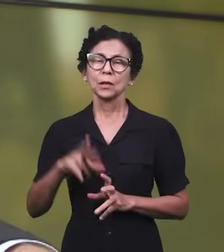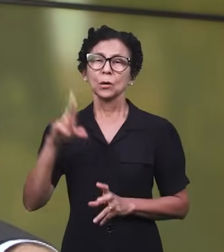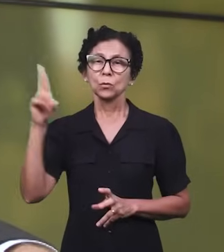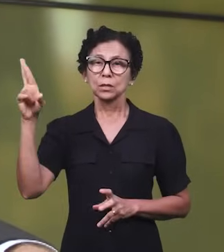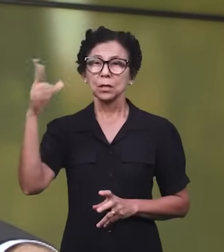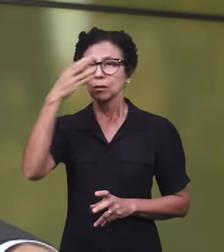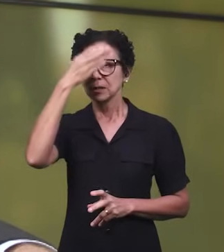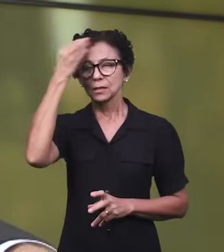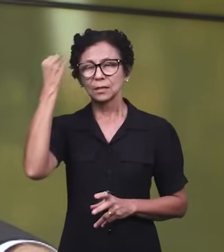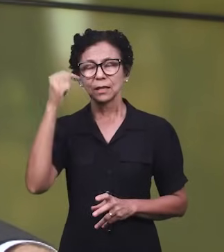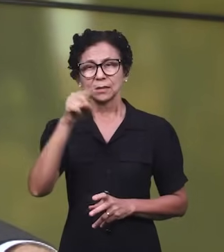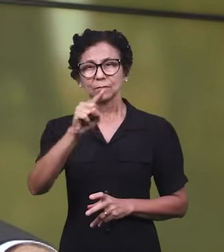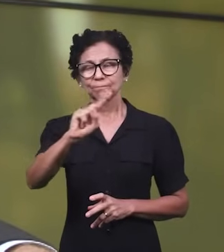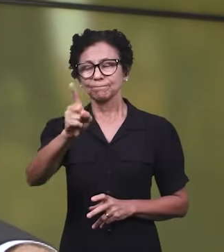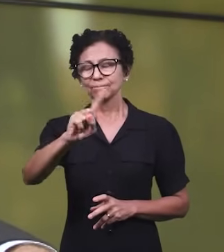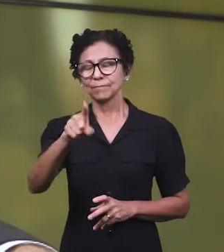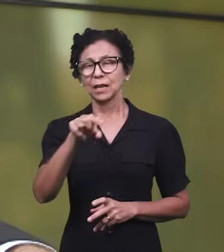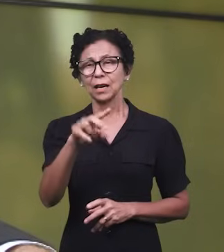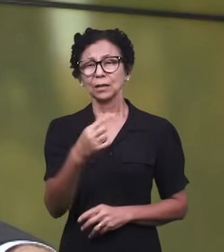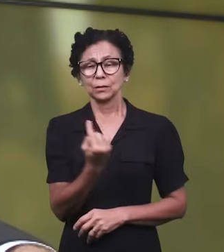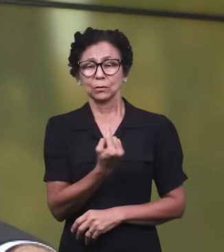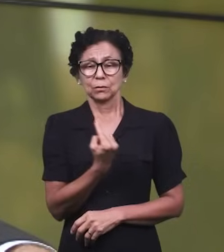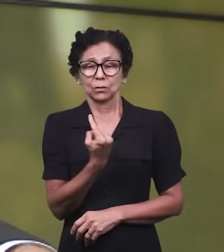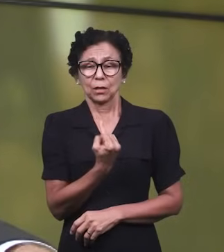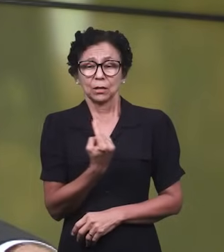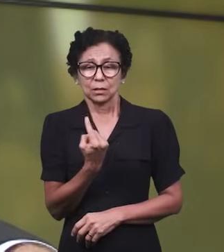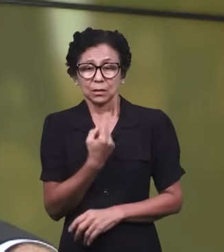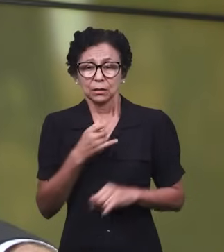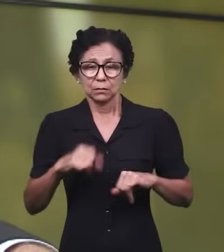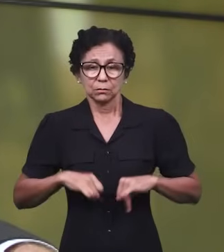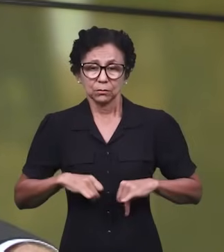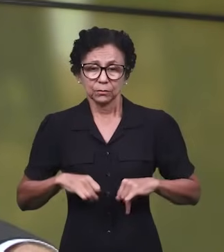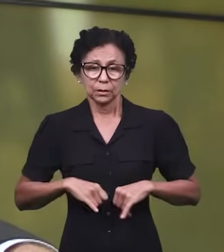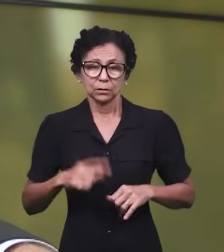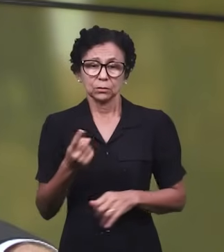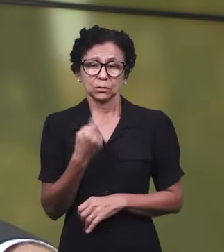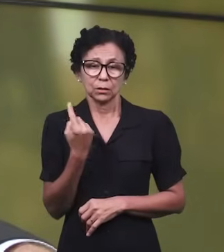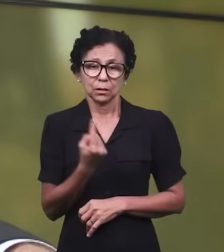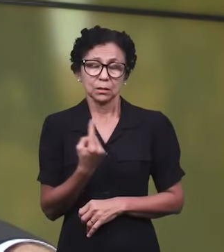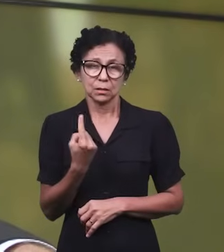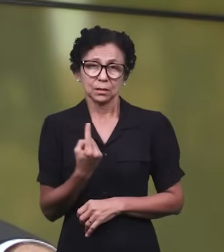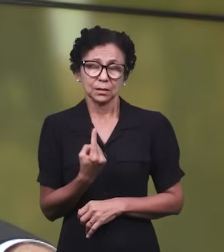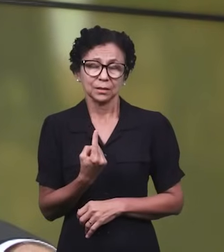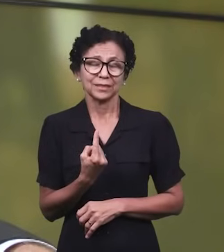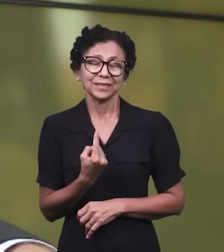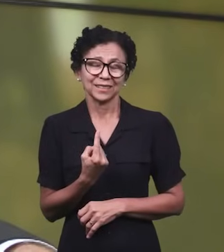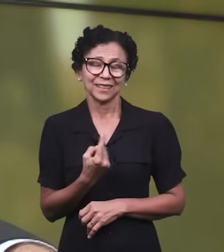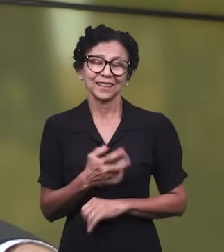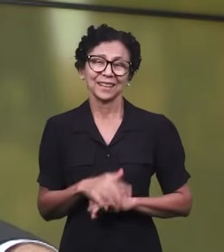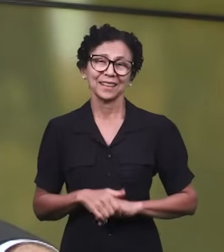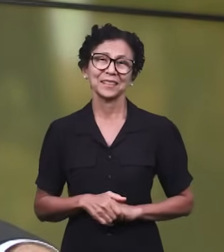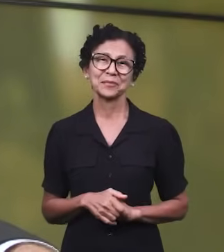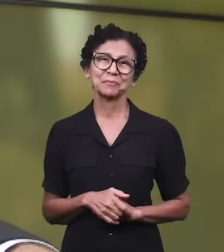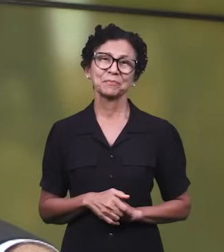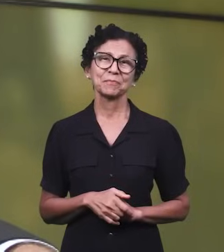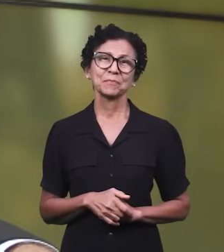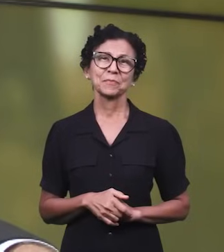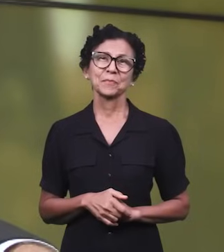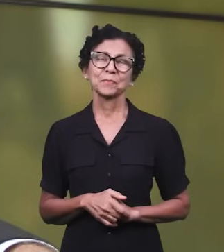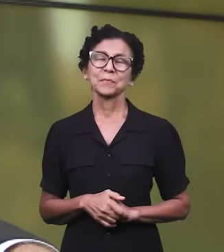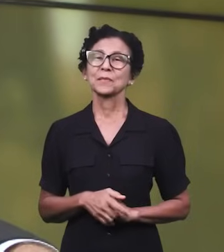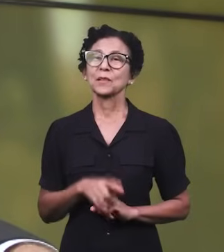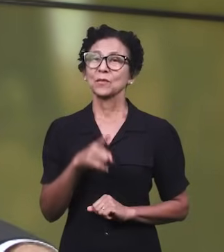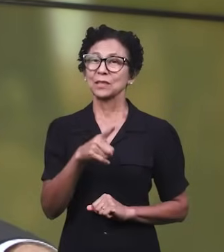suas servas. A senhora pode achar que está sozinha em casa agora, sofrendo sozinha, e um dia a senhora vai poder dizer a mesma palavra de